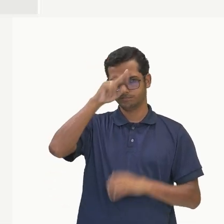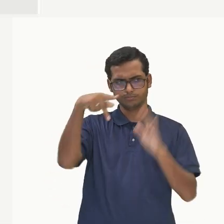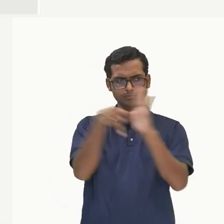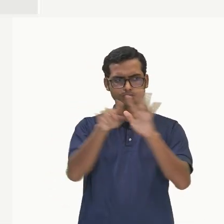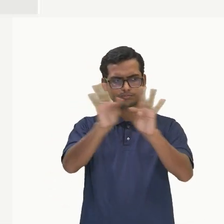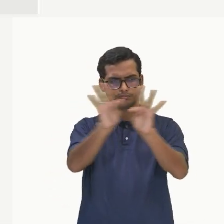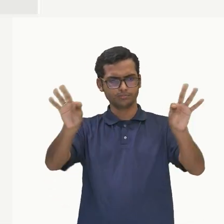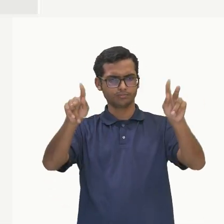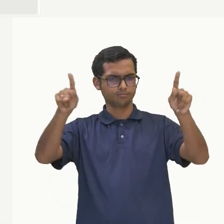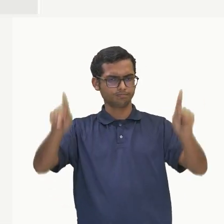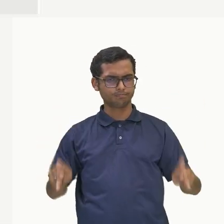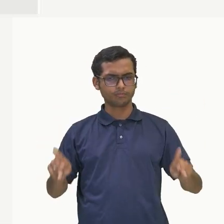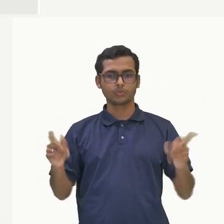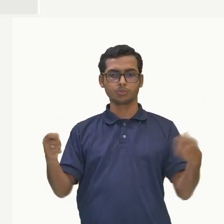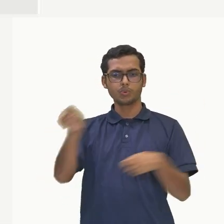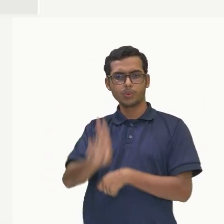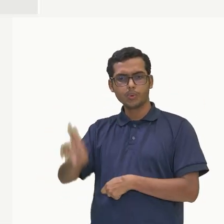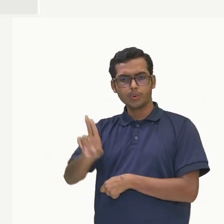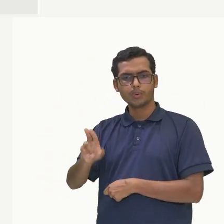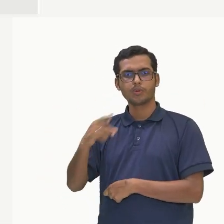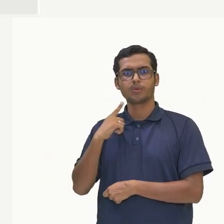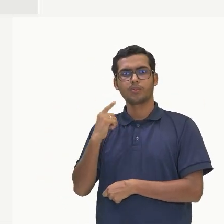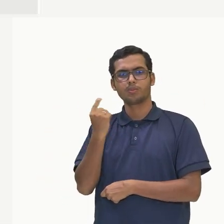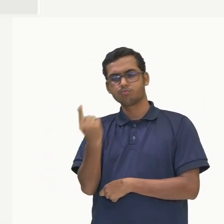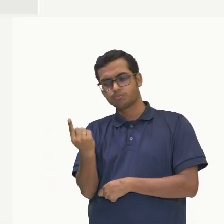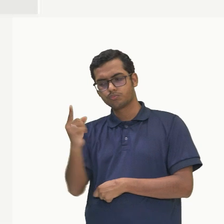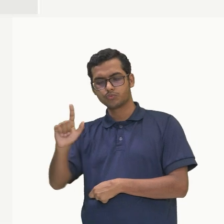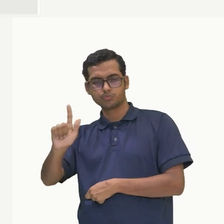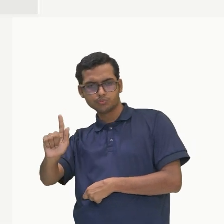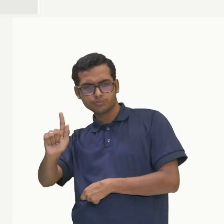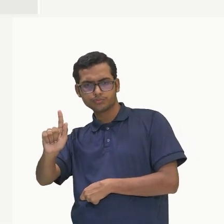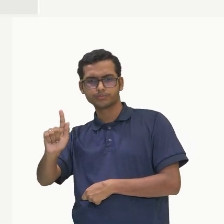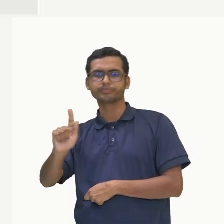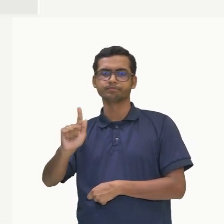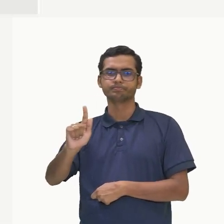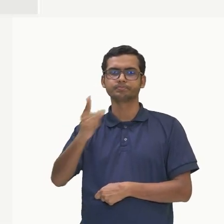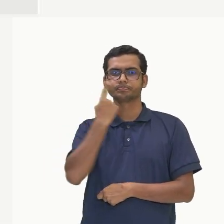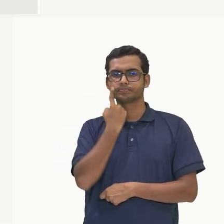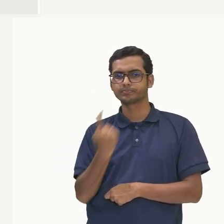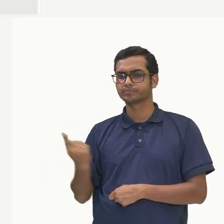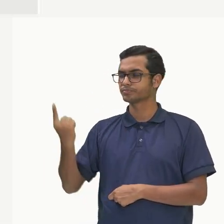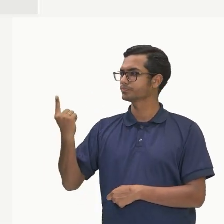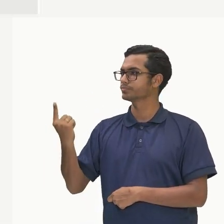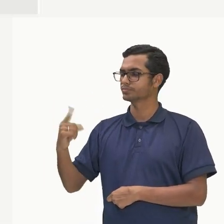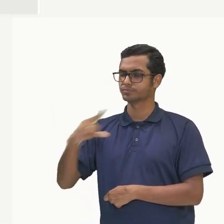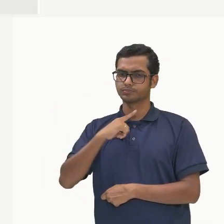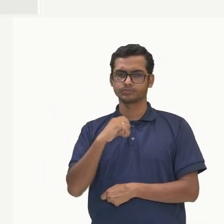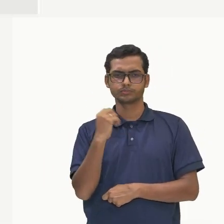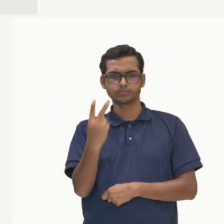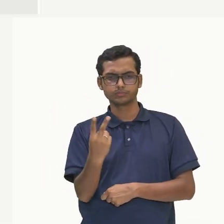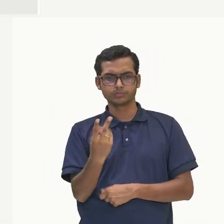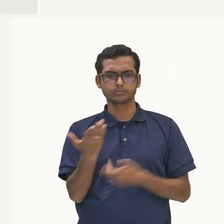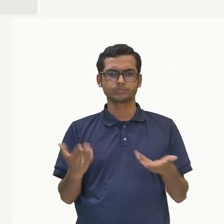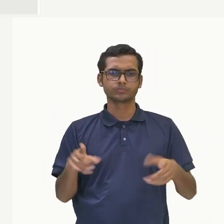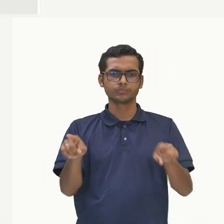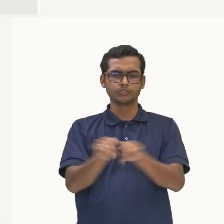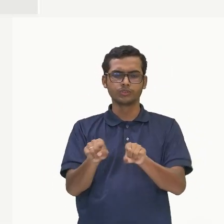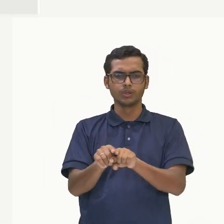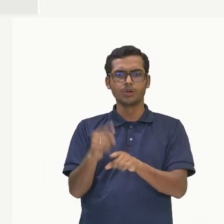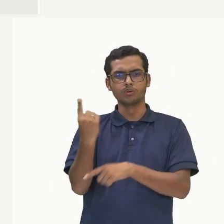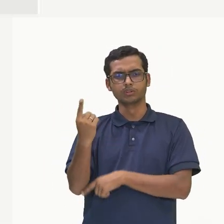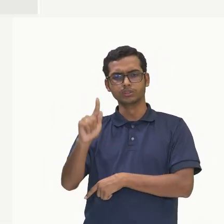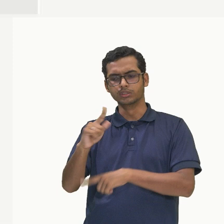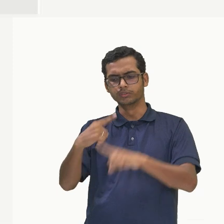pode ser utilizado U ou grama, só que como eu tenho 2 desse, vai dar o quê? 2